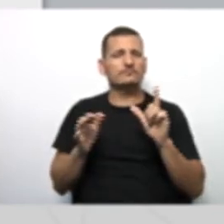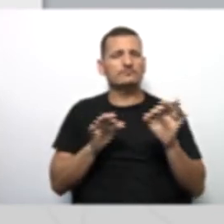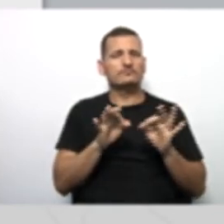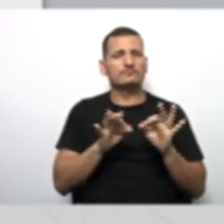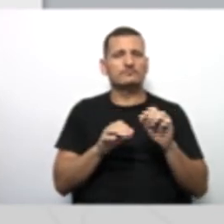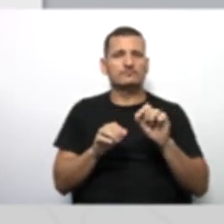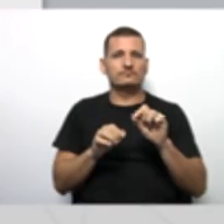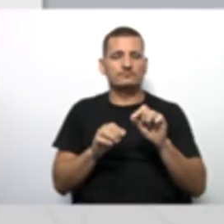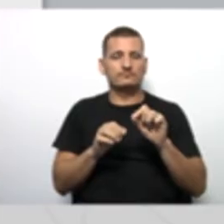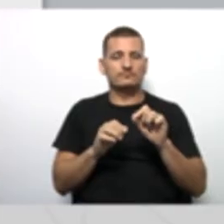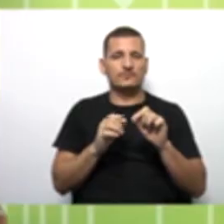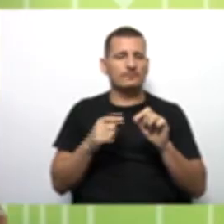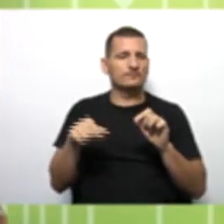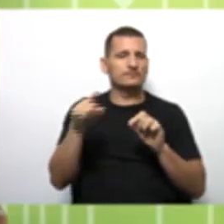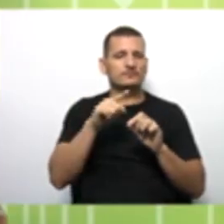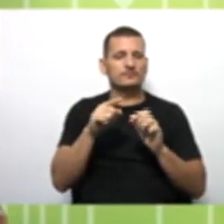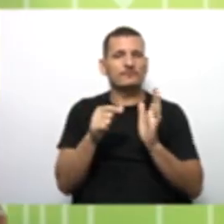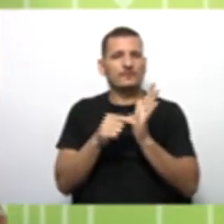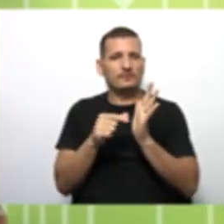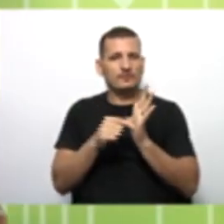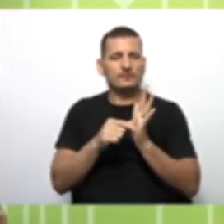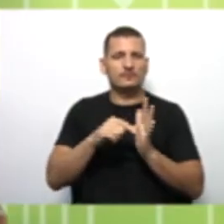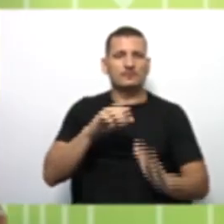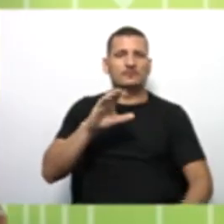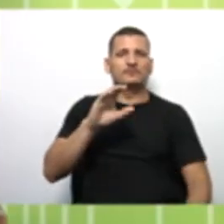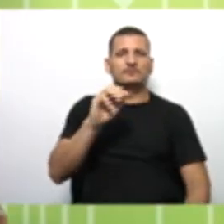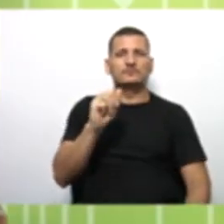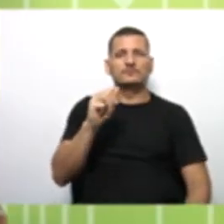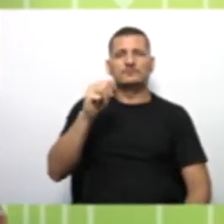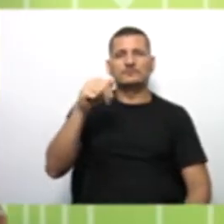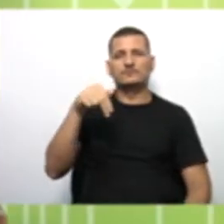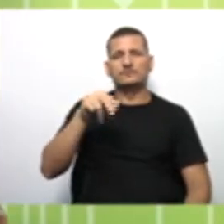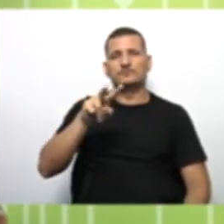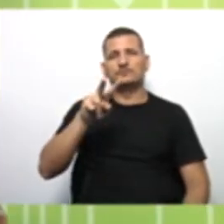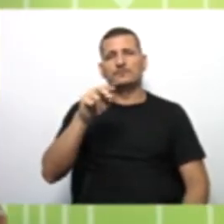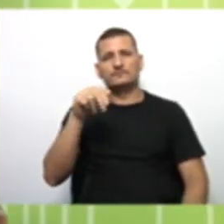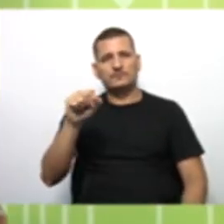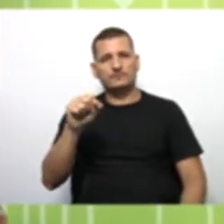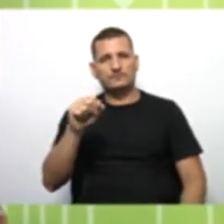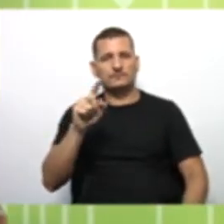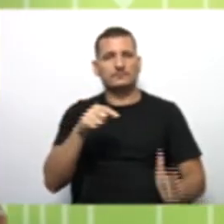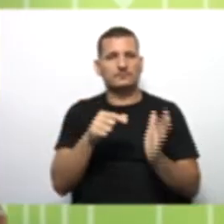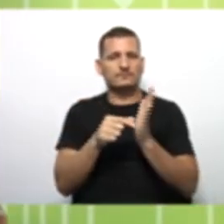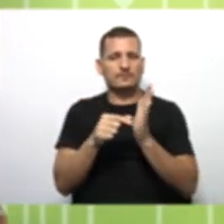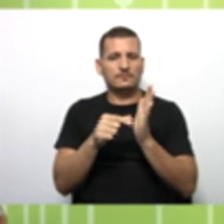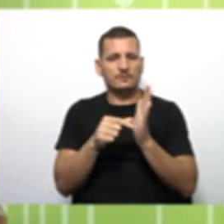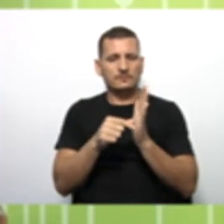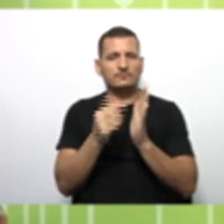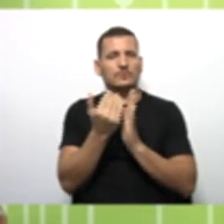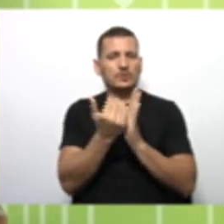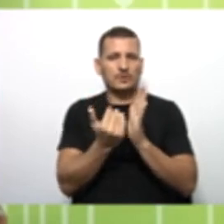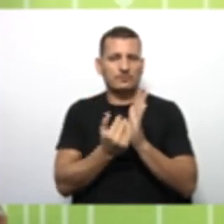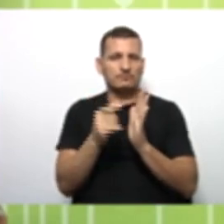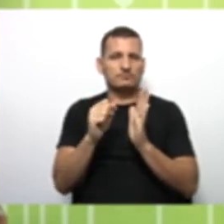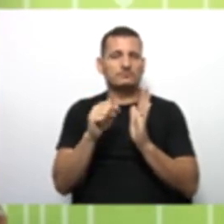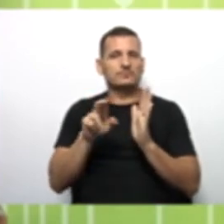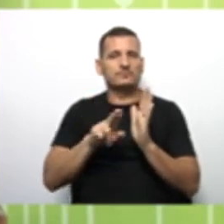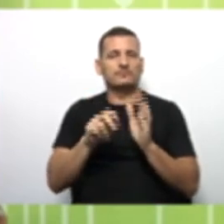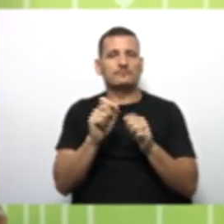vai responder tudo isso. Tá? Ficou ruim aí, vocês podem mandar pelo WhatsApp as dúvidas, que a gente vai